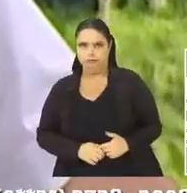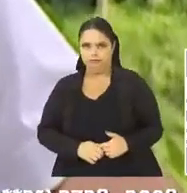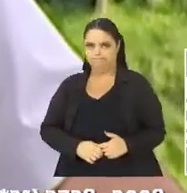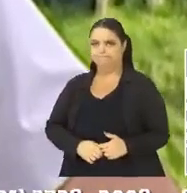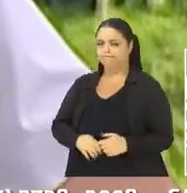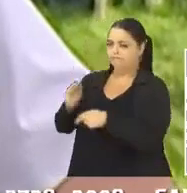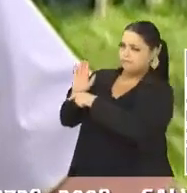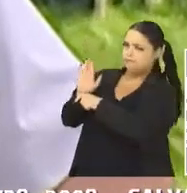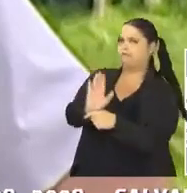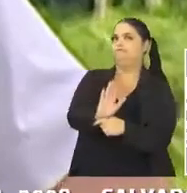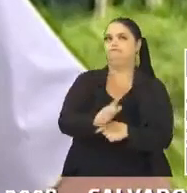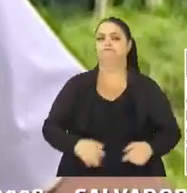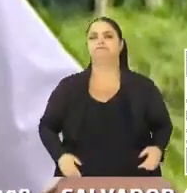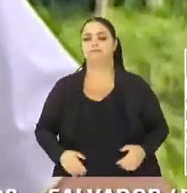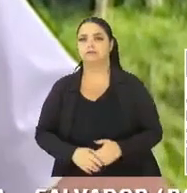socorrer.